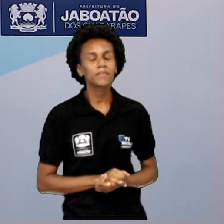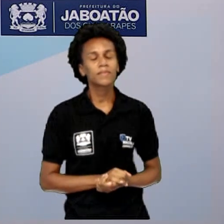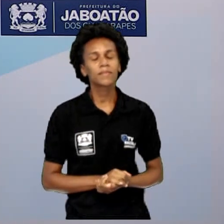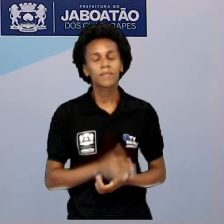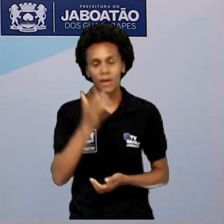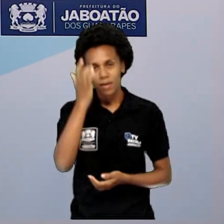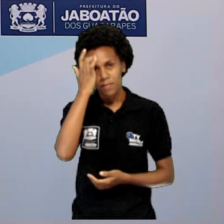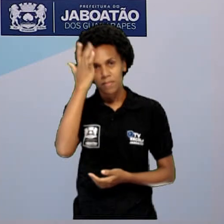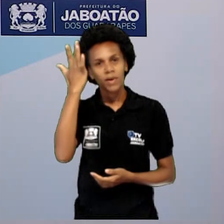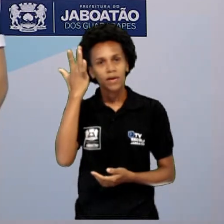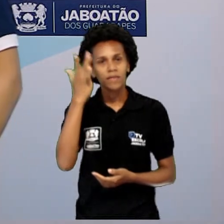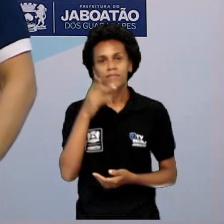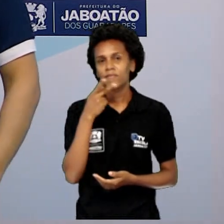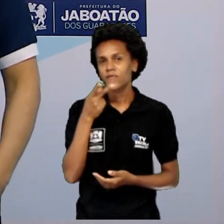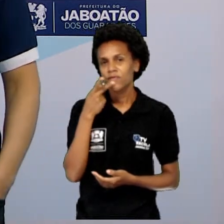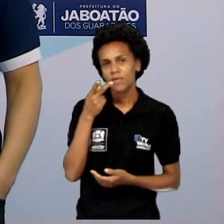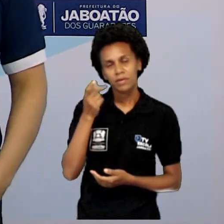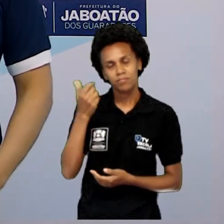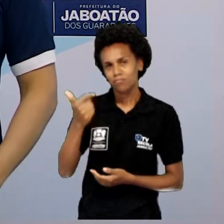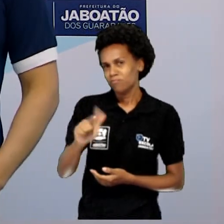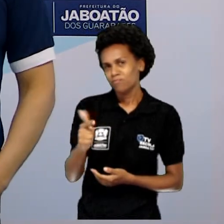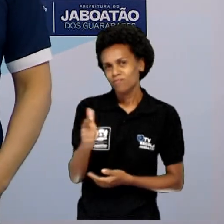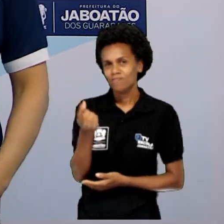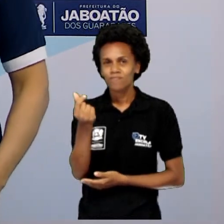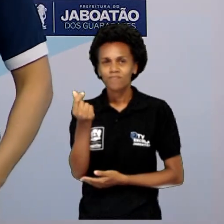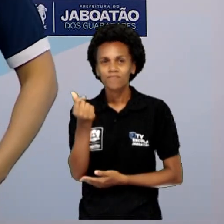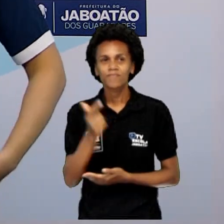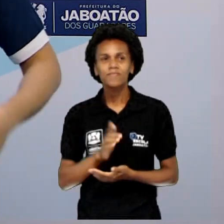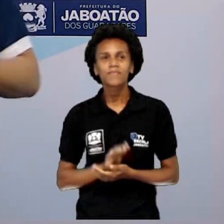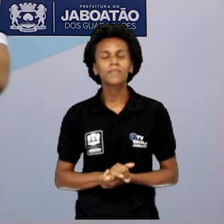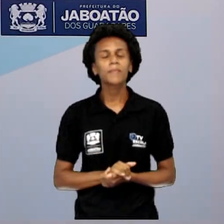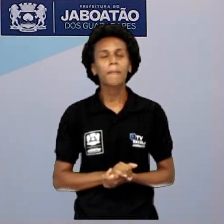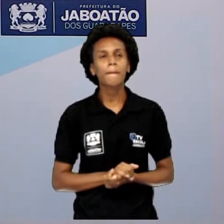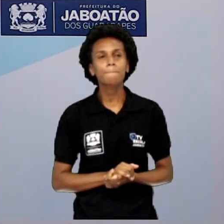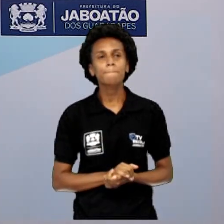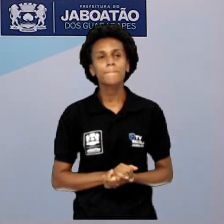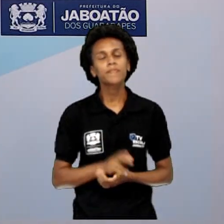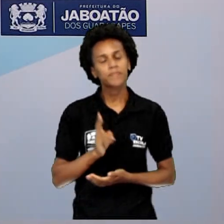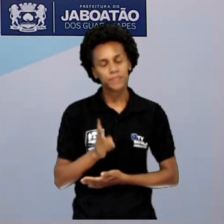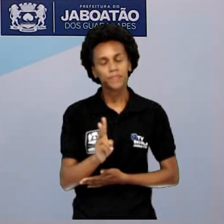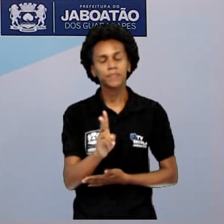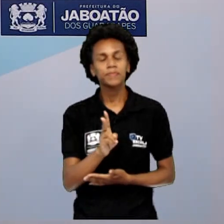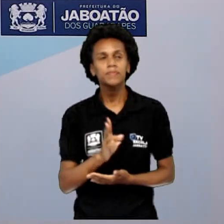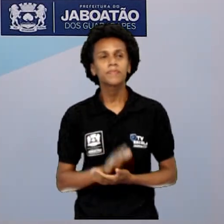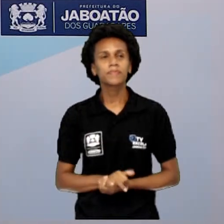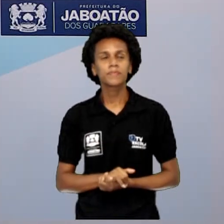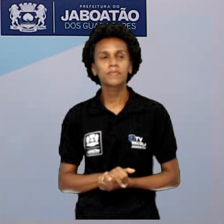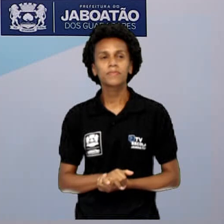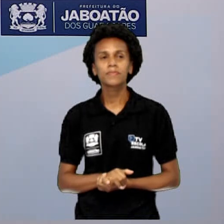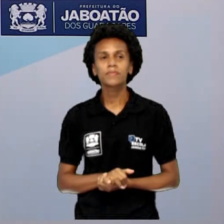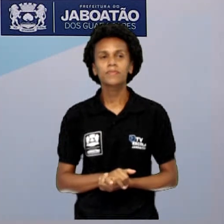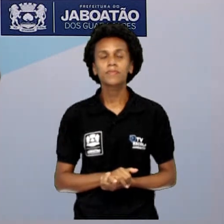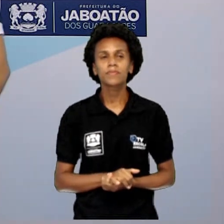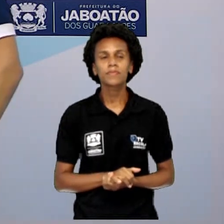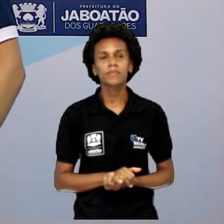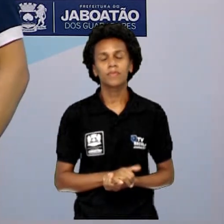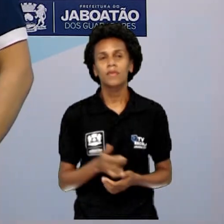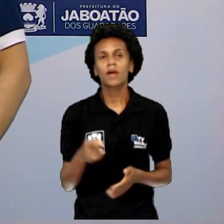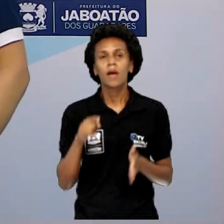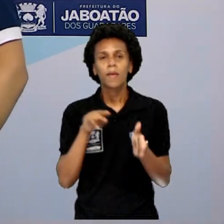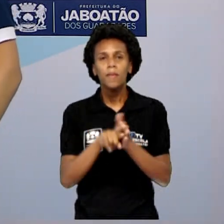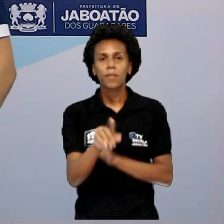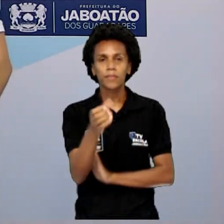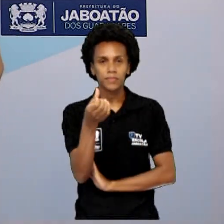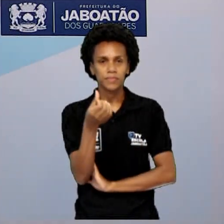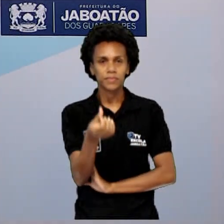um autor que gosta muito de trabalhar com essa questão do humor. Bom, vamos seguindo aí, pessoal. Essa questão 6 pede para que a gente faça